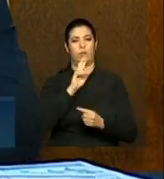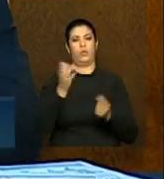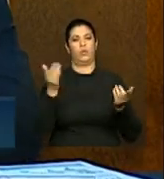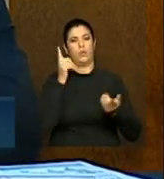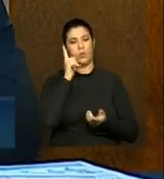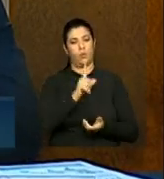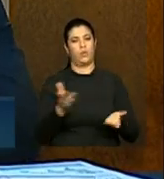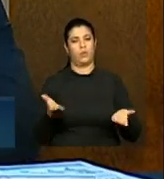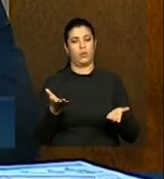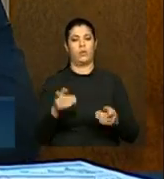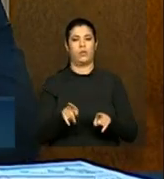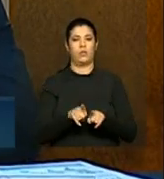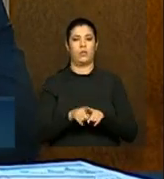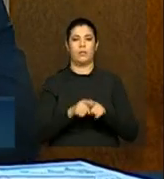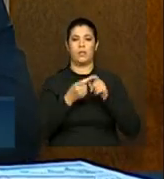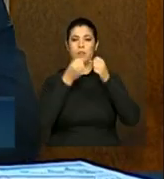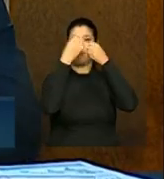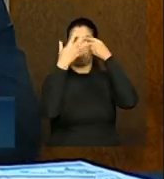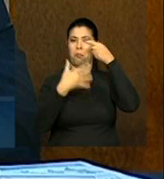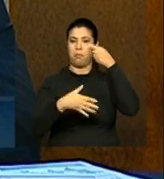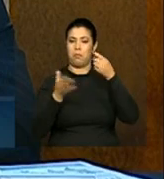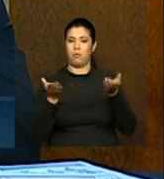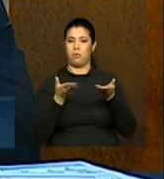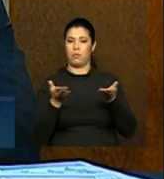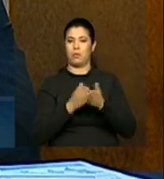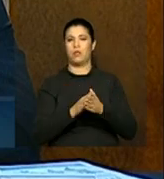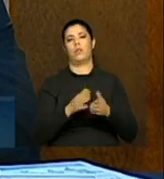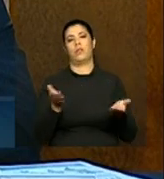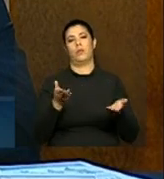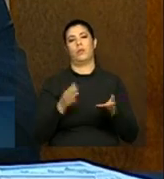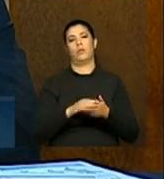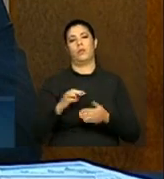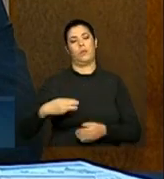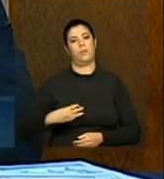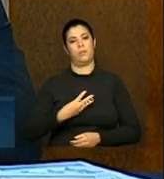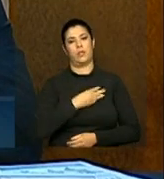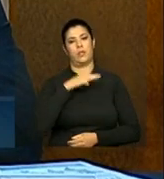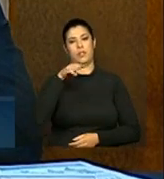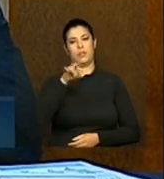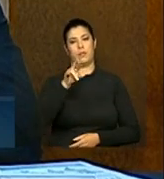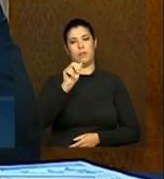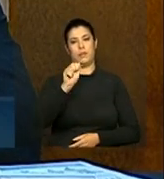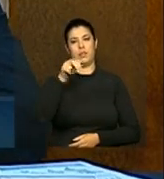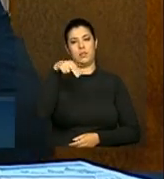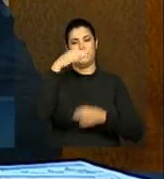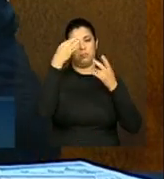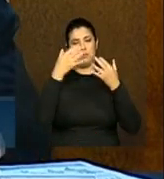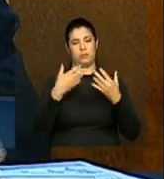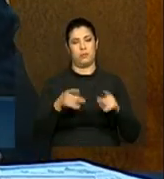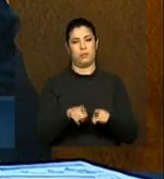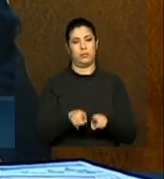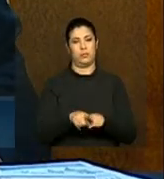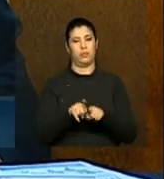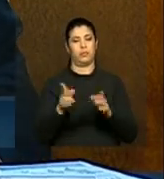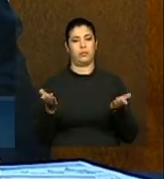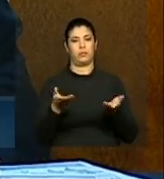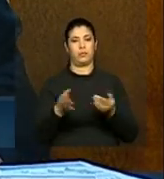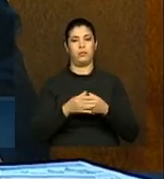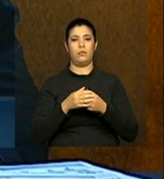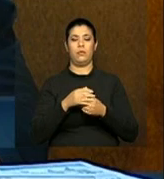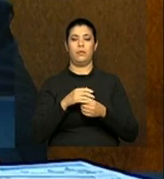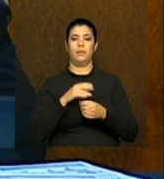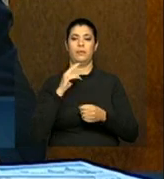alcançou e que foram bem detalhadas ah pela ministra Miriam. Queria registrar que às vezes, né, a a